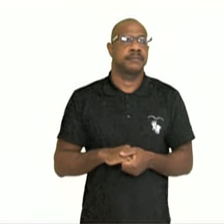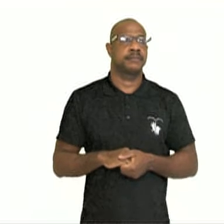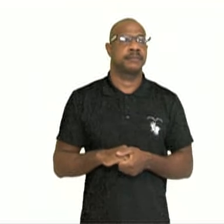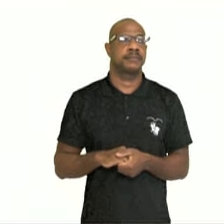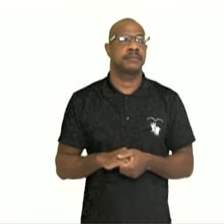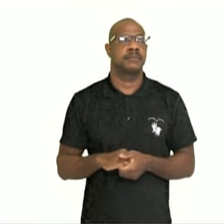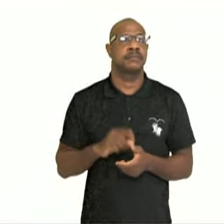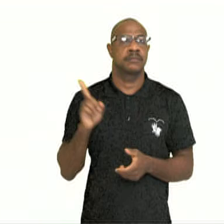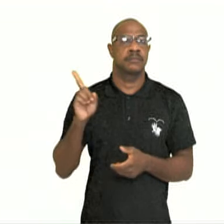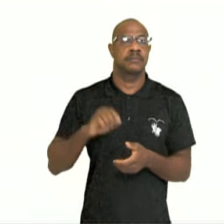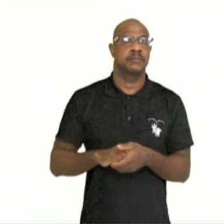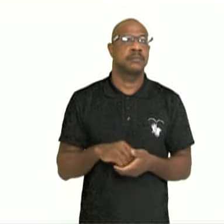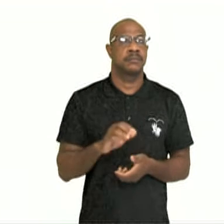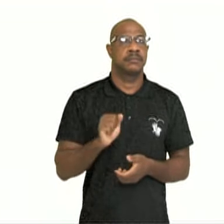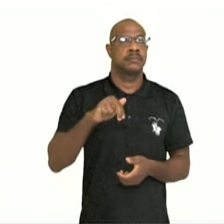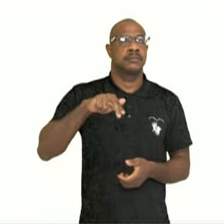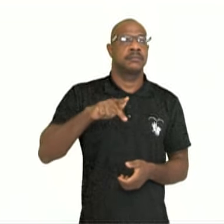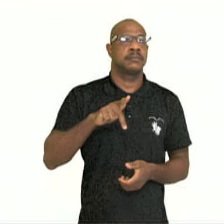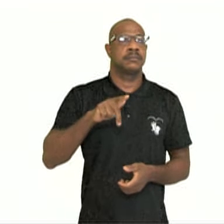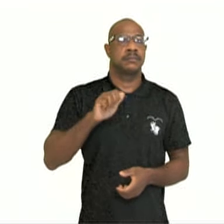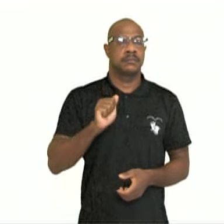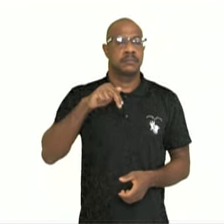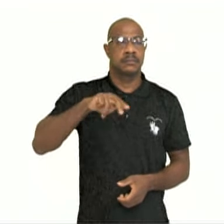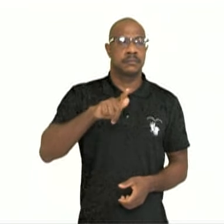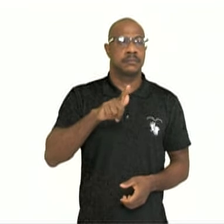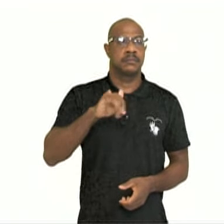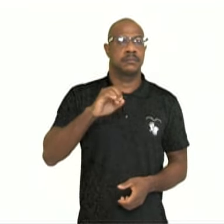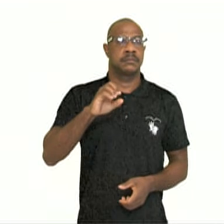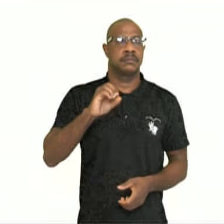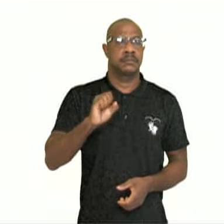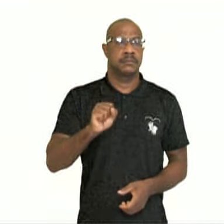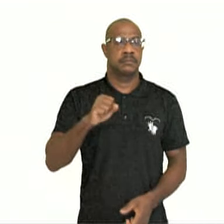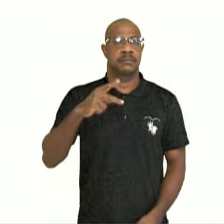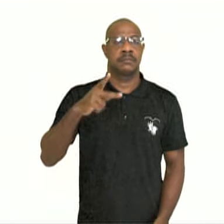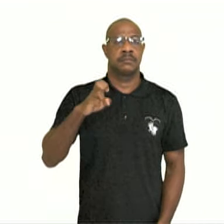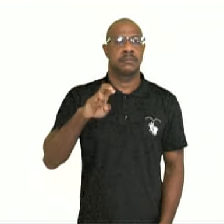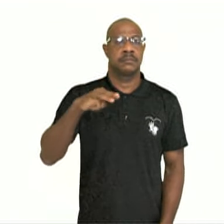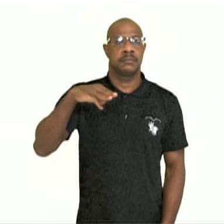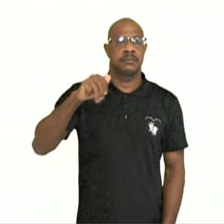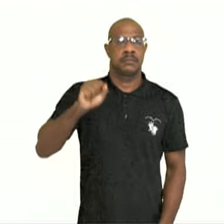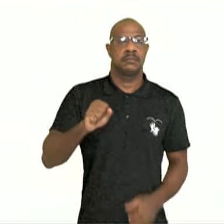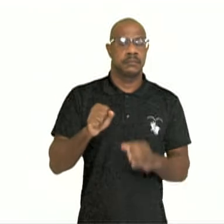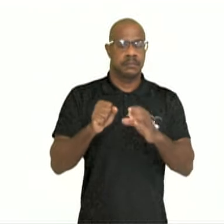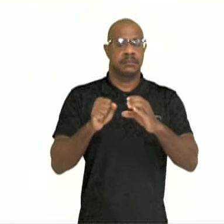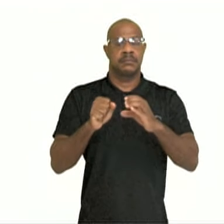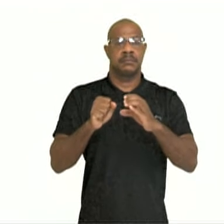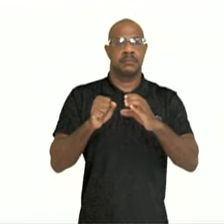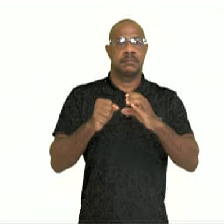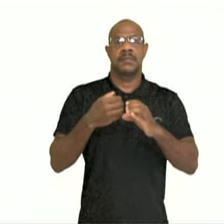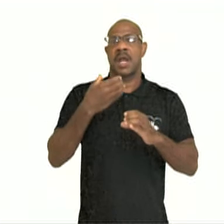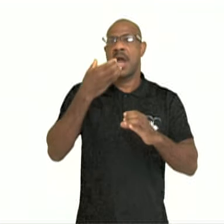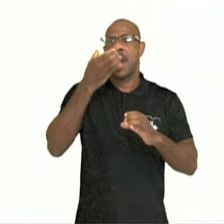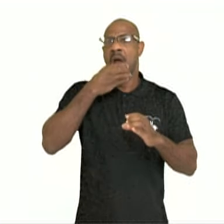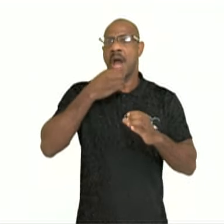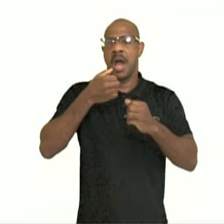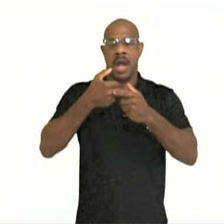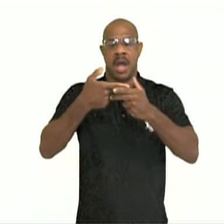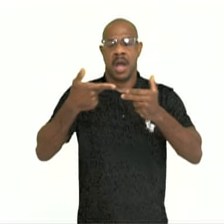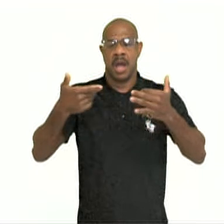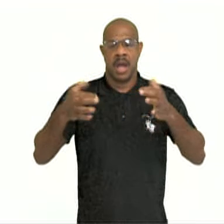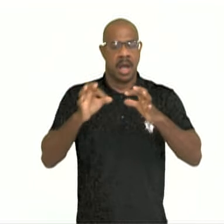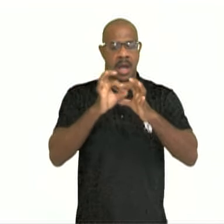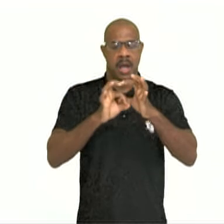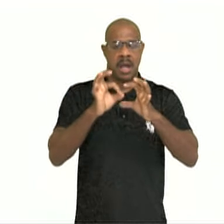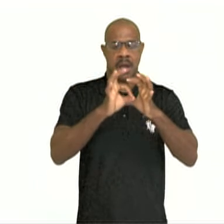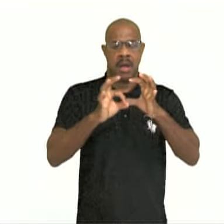O que significa angiospermas? Então, do grego, angen significa urna e esperma significa semente.